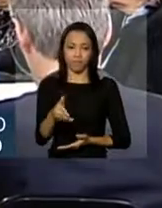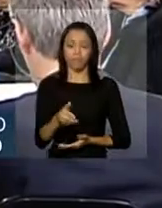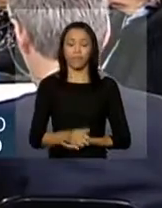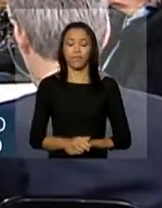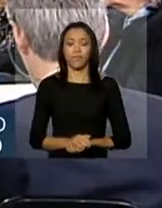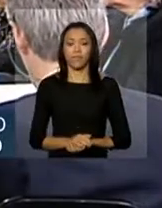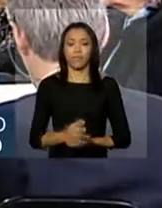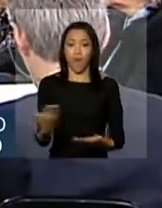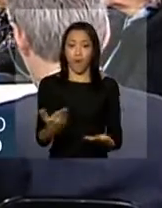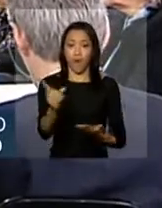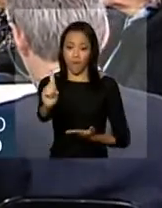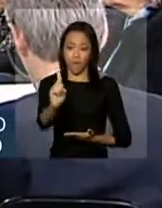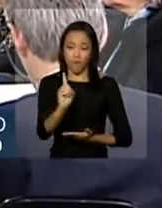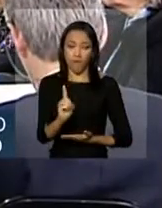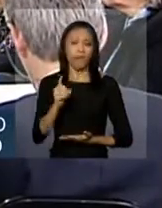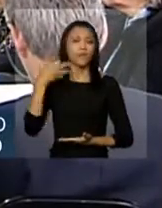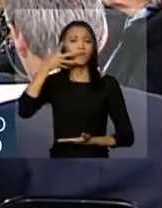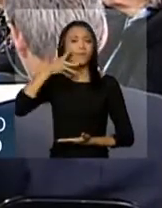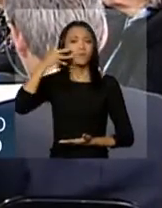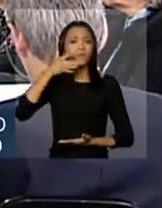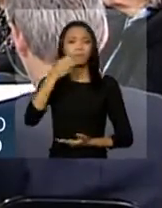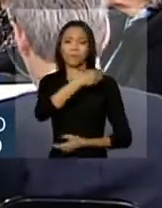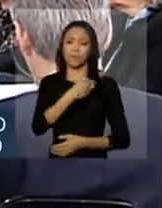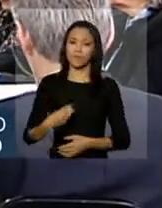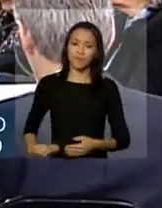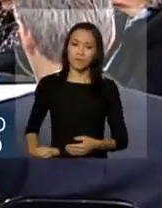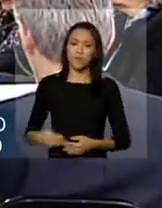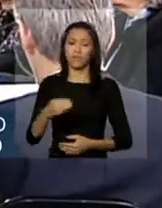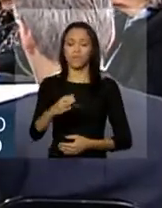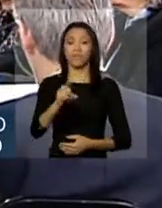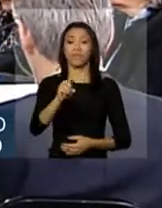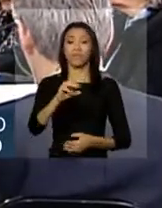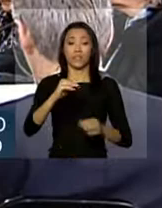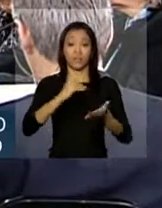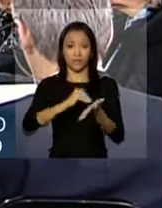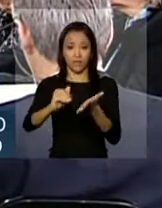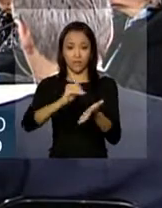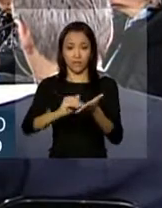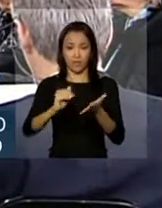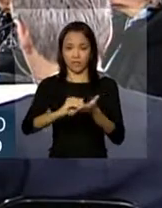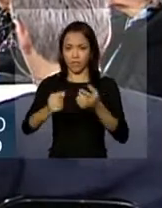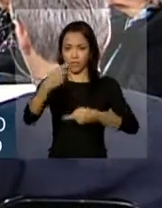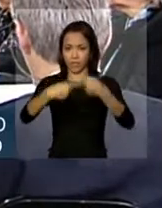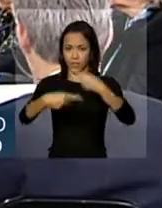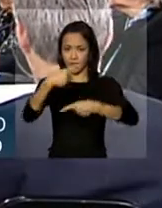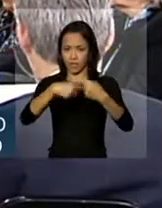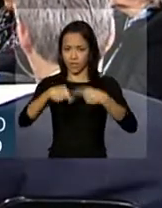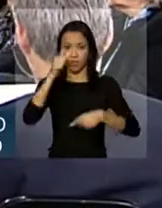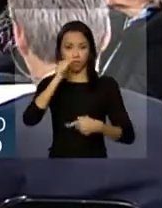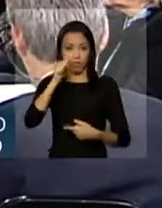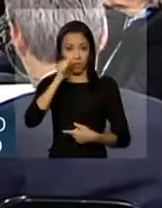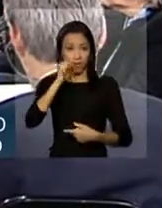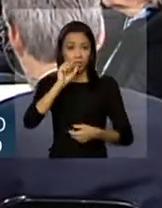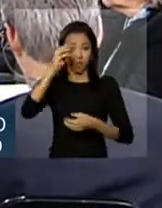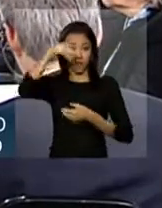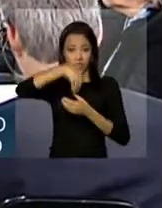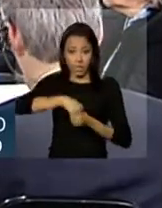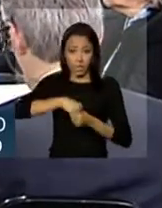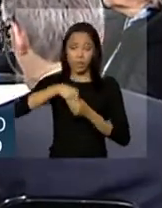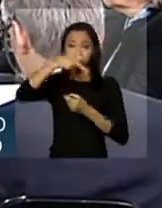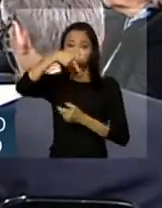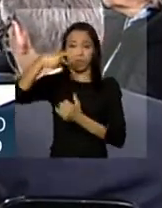a palavra, neste momento, a excelentíssima senhora ministra de Estado-Chefe da Secretaria de Políticas para as Mulheres da Presidência da